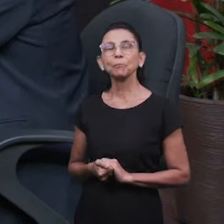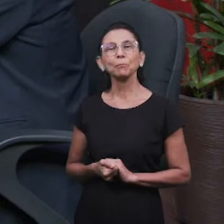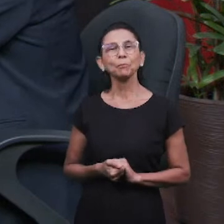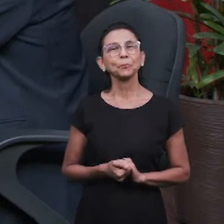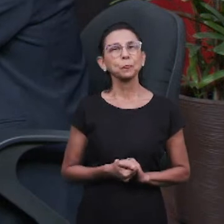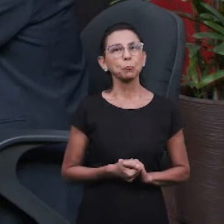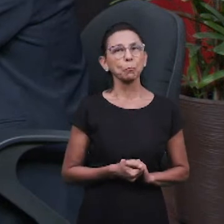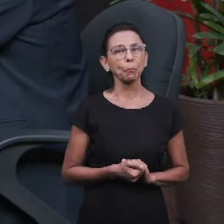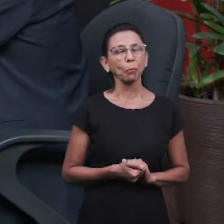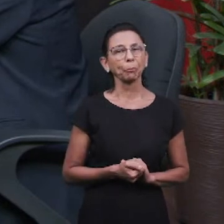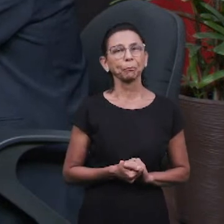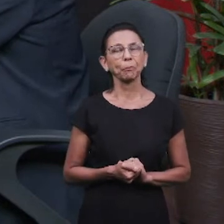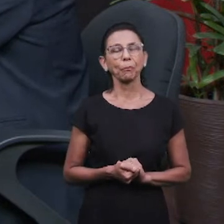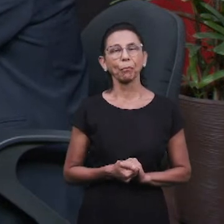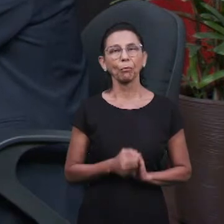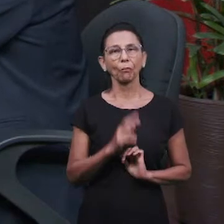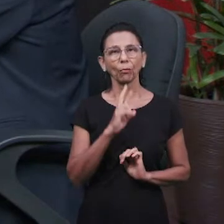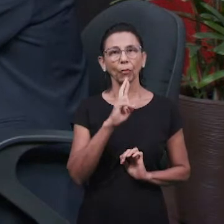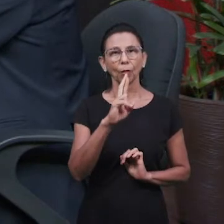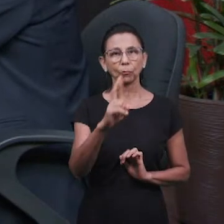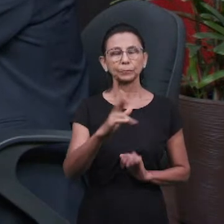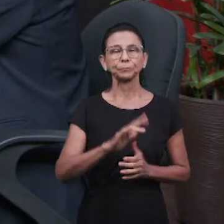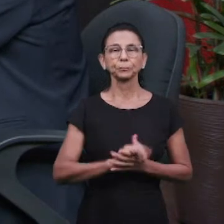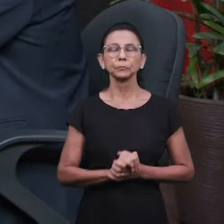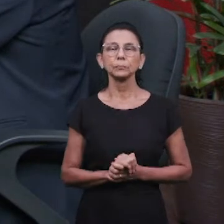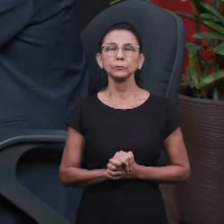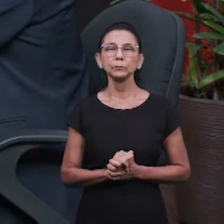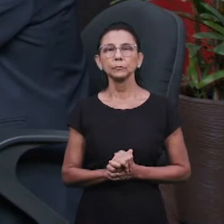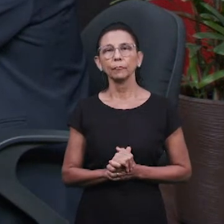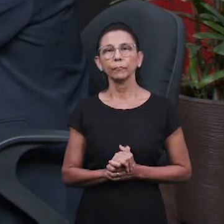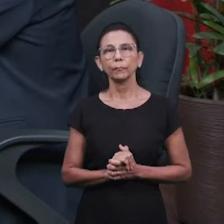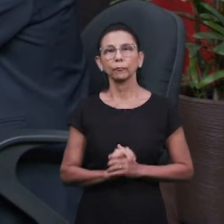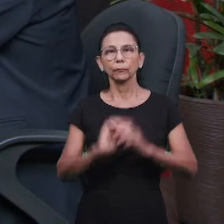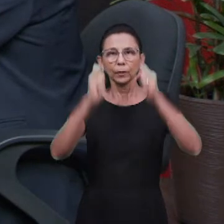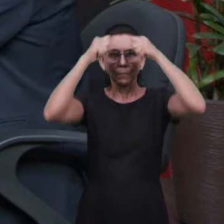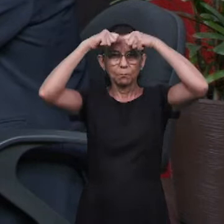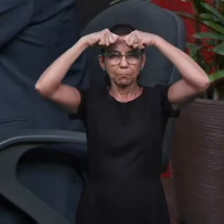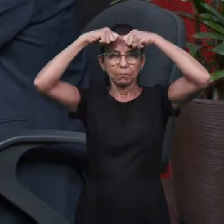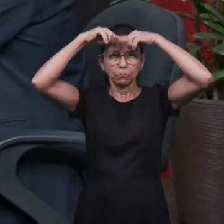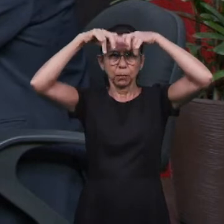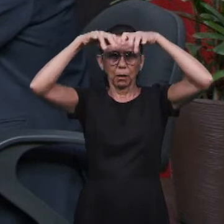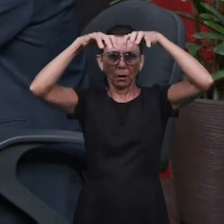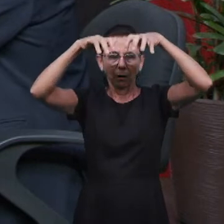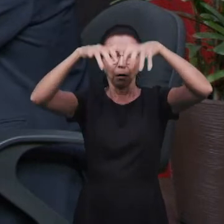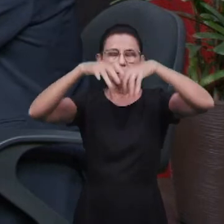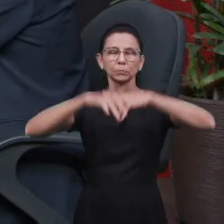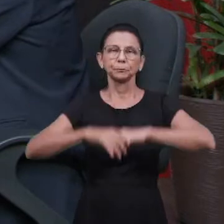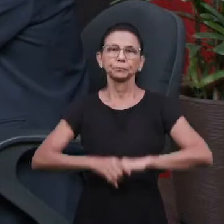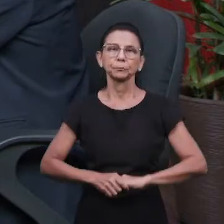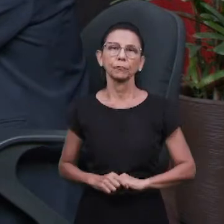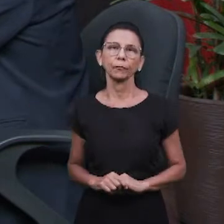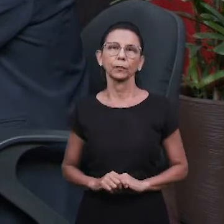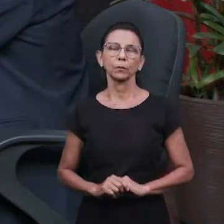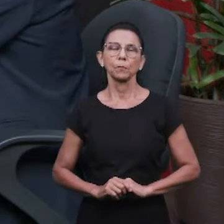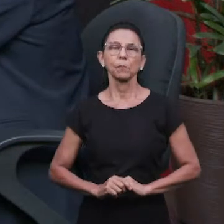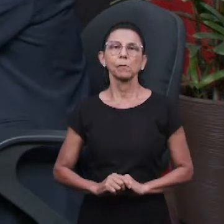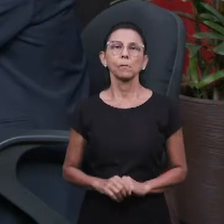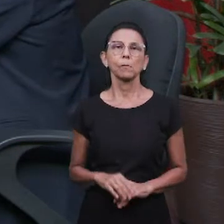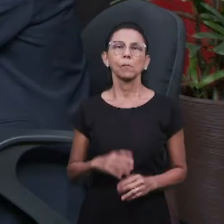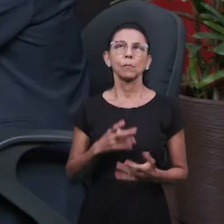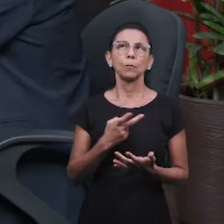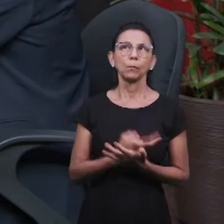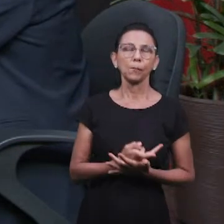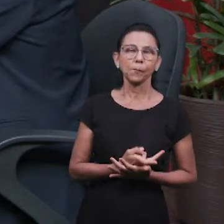favor, Janaína. Autismo é um transtorno no neurodesenvolvimento que muitas vezes